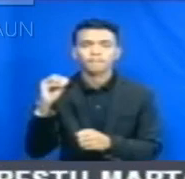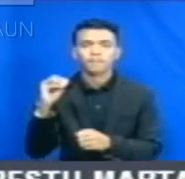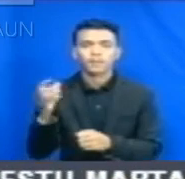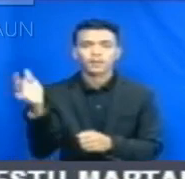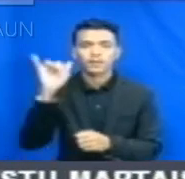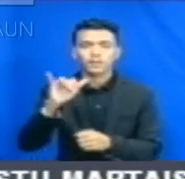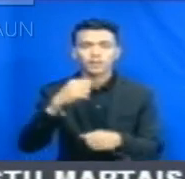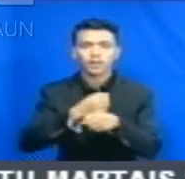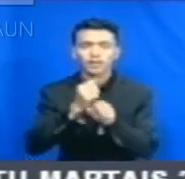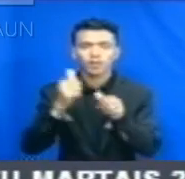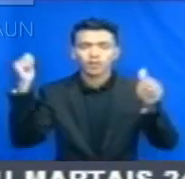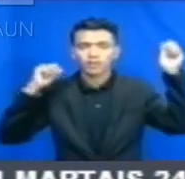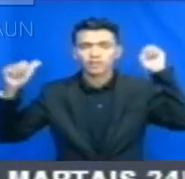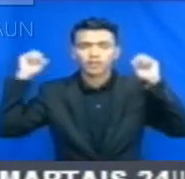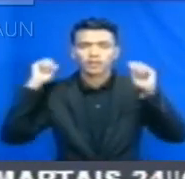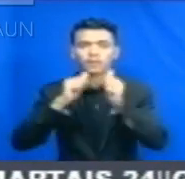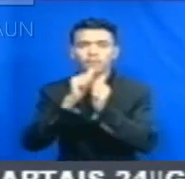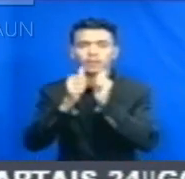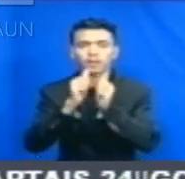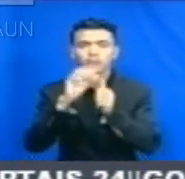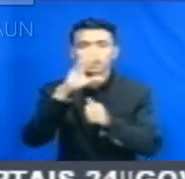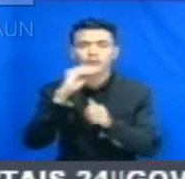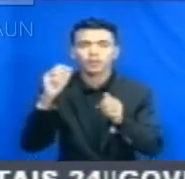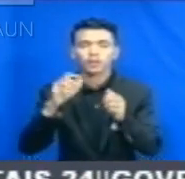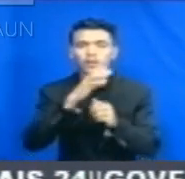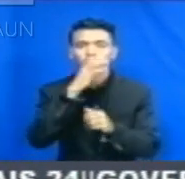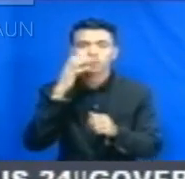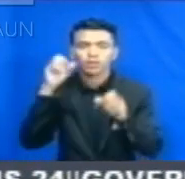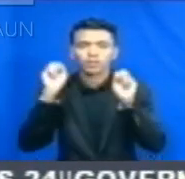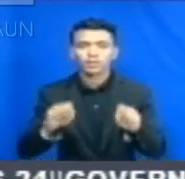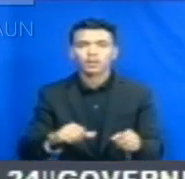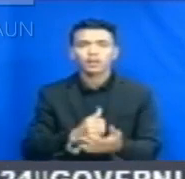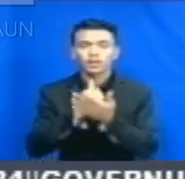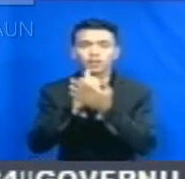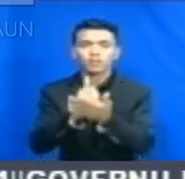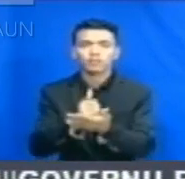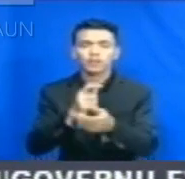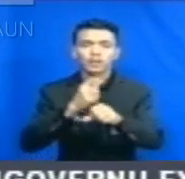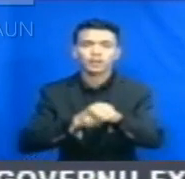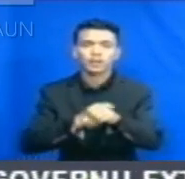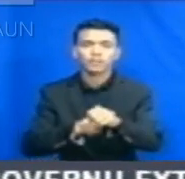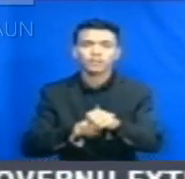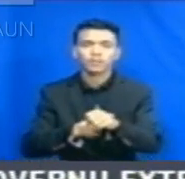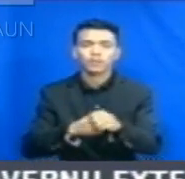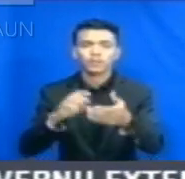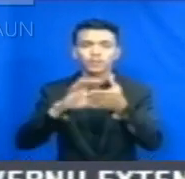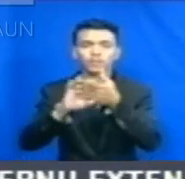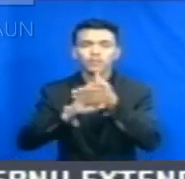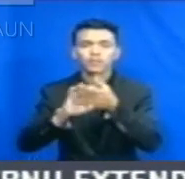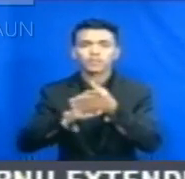se revela a atividade de pesca, no agricultura, nem a tubele trata e a biba, não é tempo de trata voucher ser na